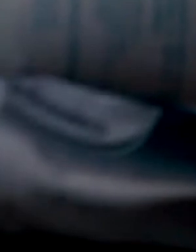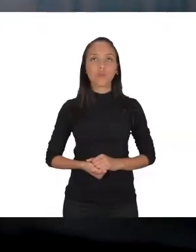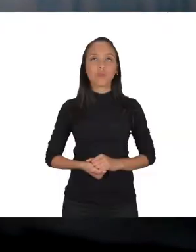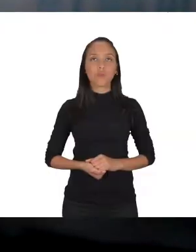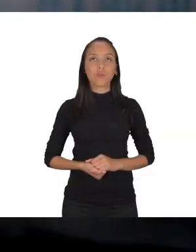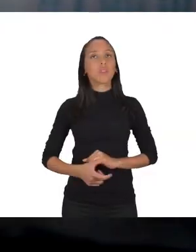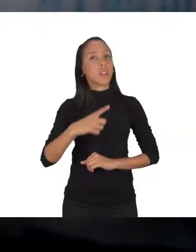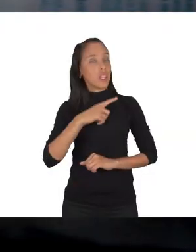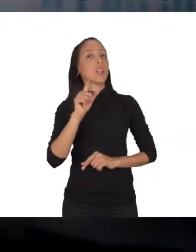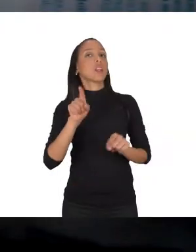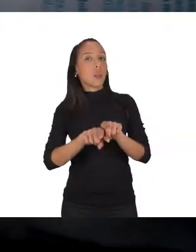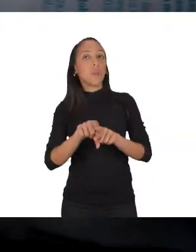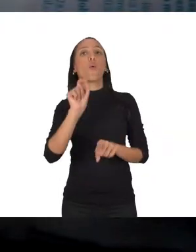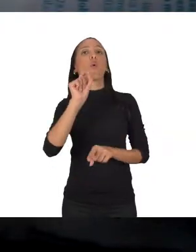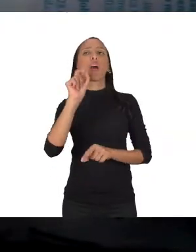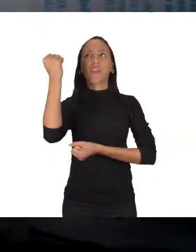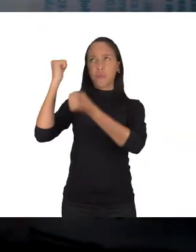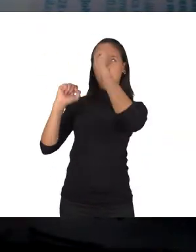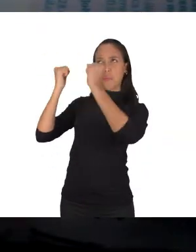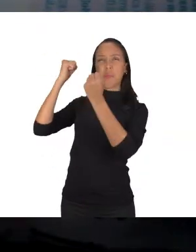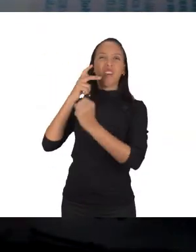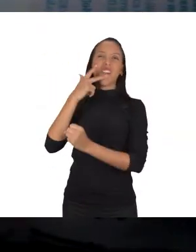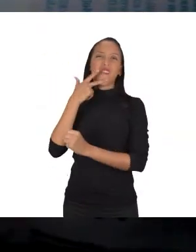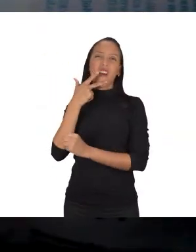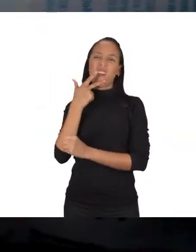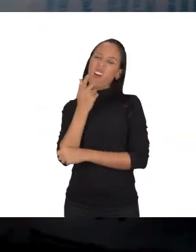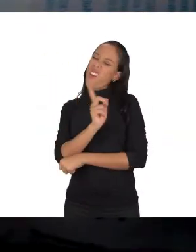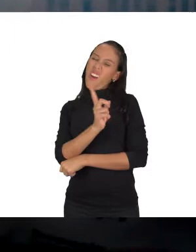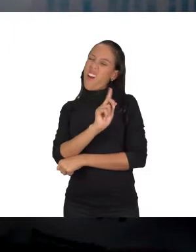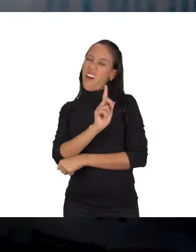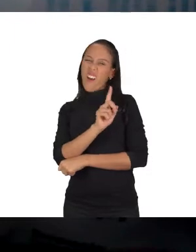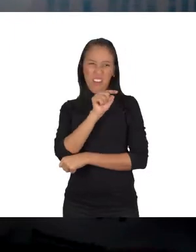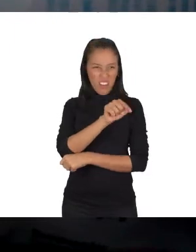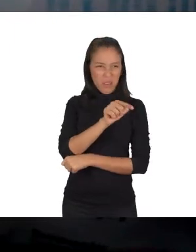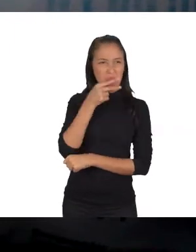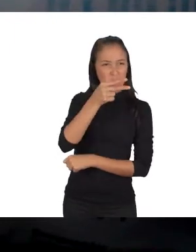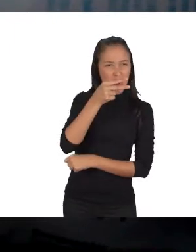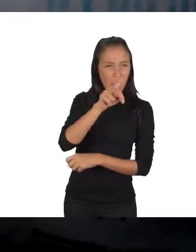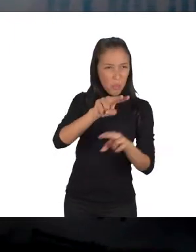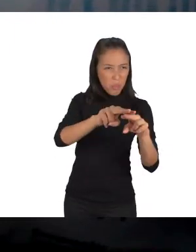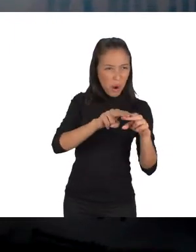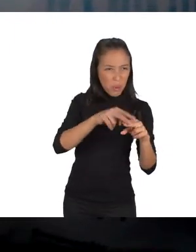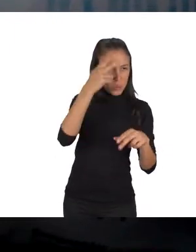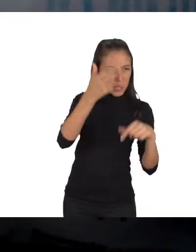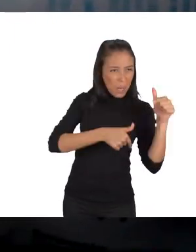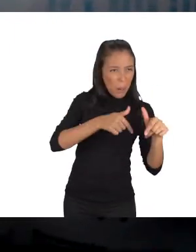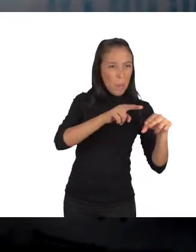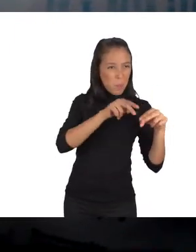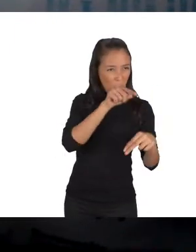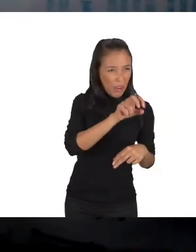Outra coisa que a indústria tenta negar, que a produção de tabaco não está associada a um número elevado de suicídios, mas os